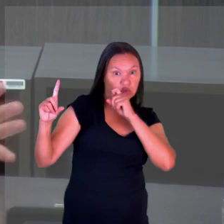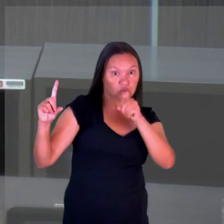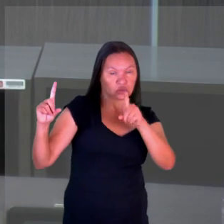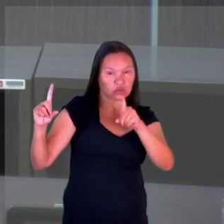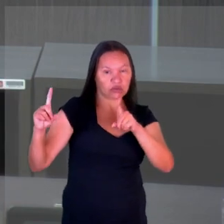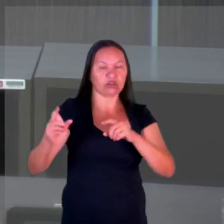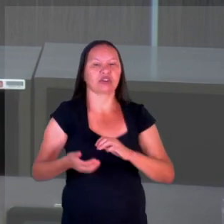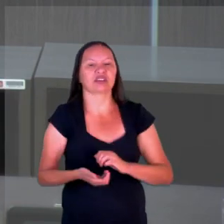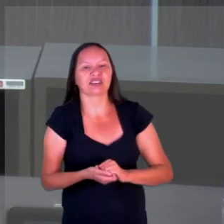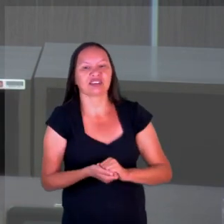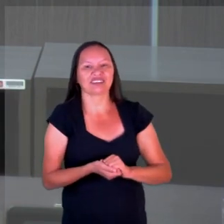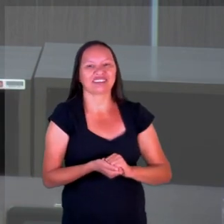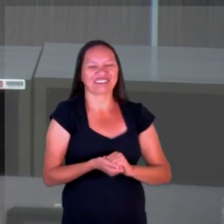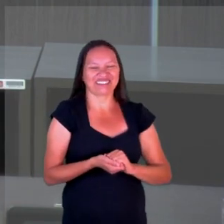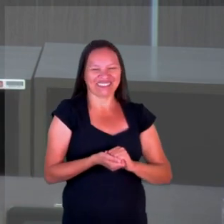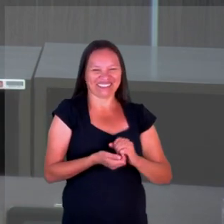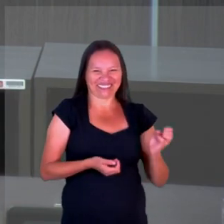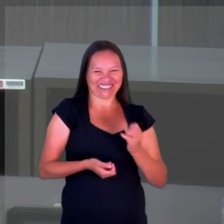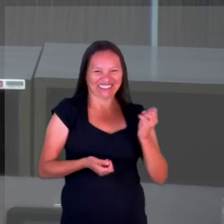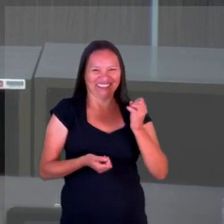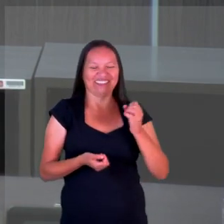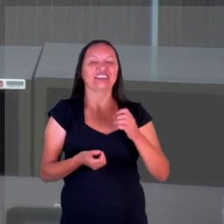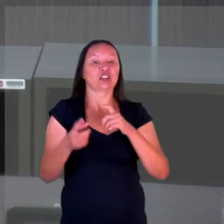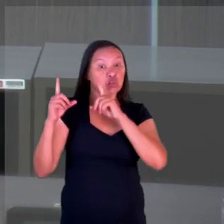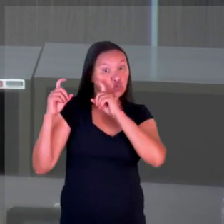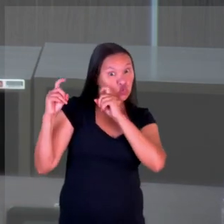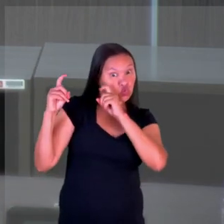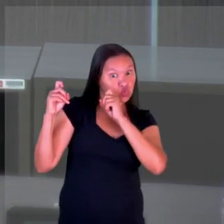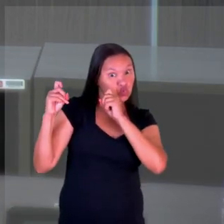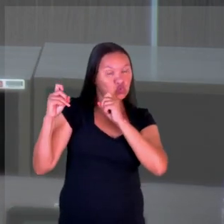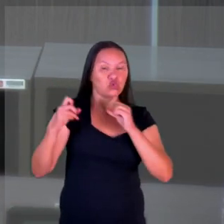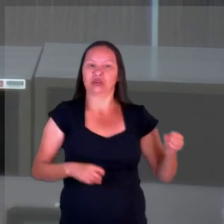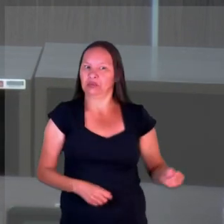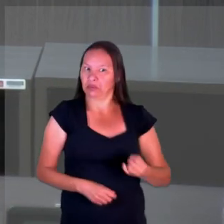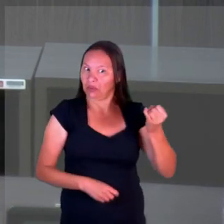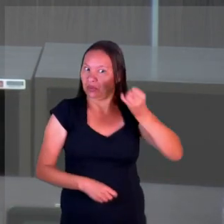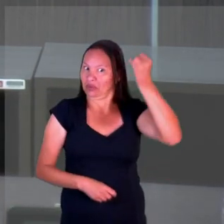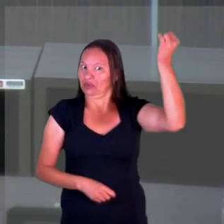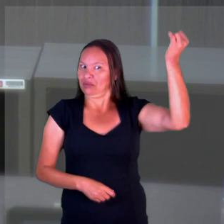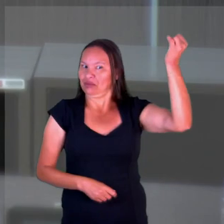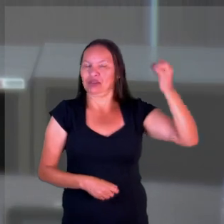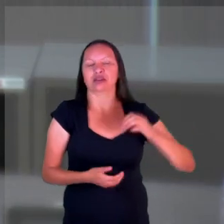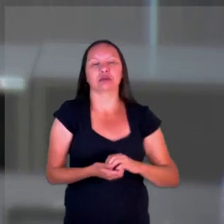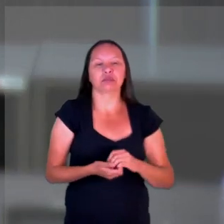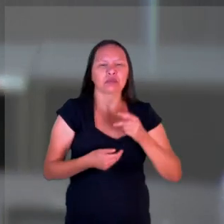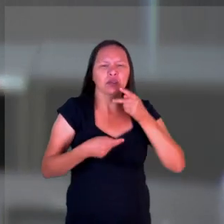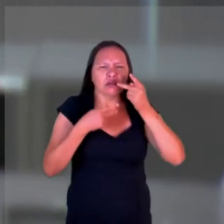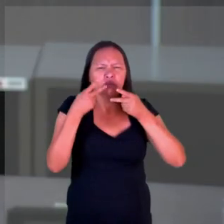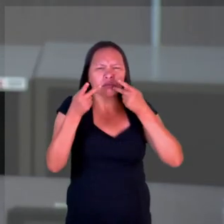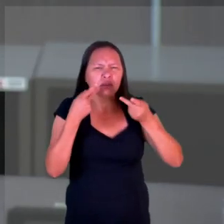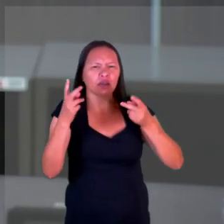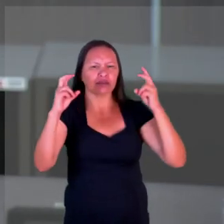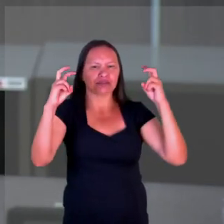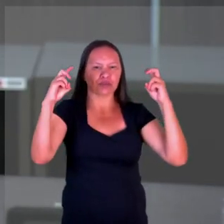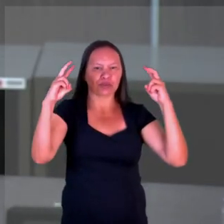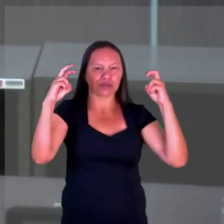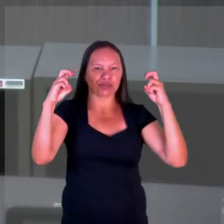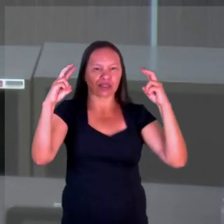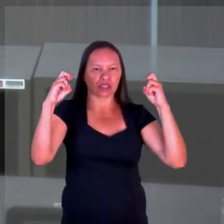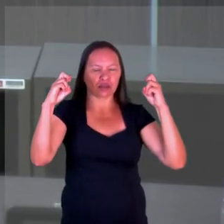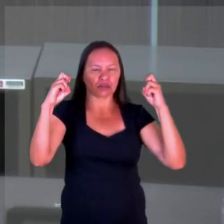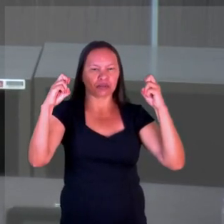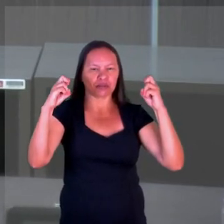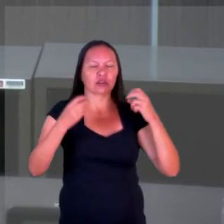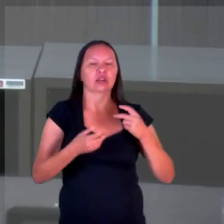deixa sem um flash importante né Muito bem queridos eh falar sobre esse tema é falar sobre